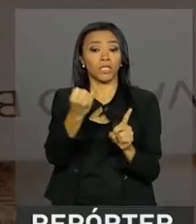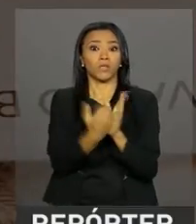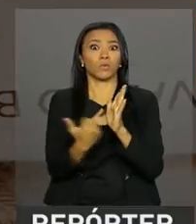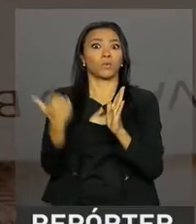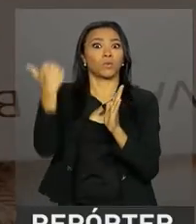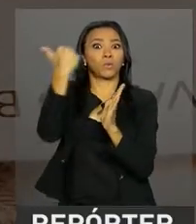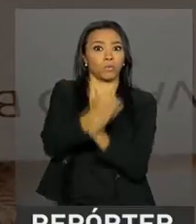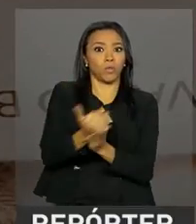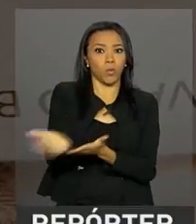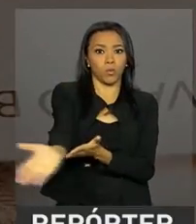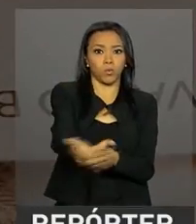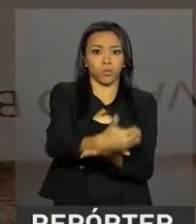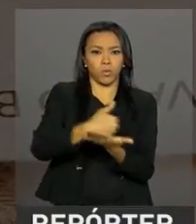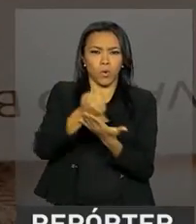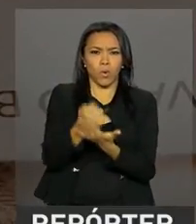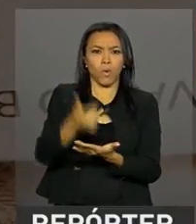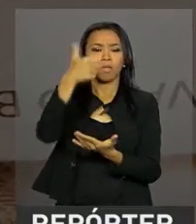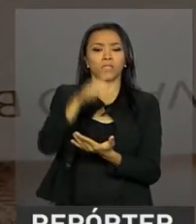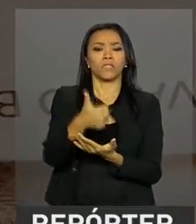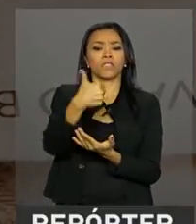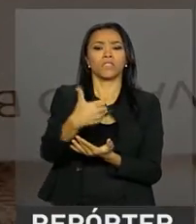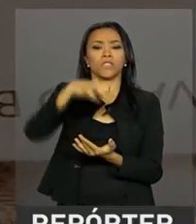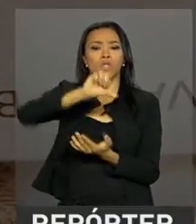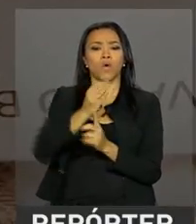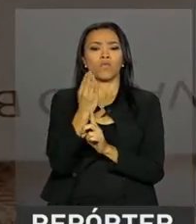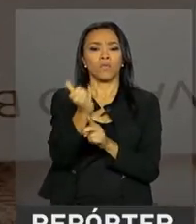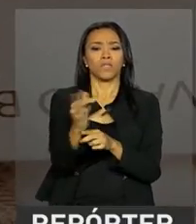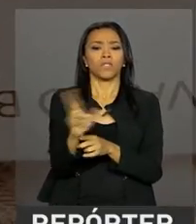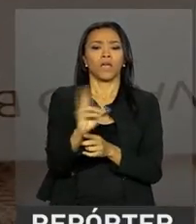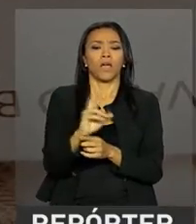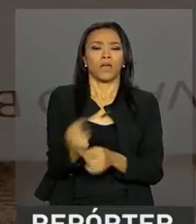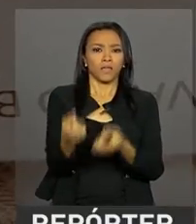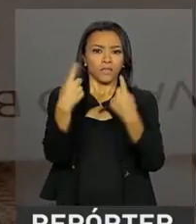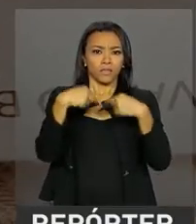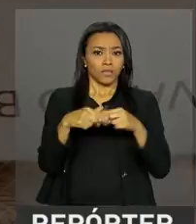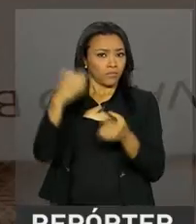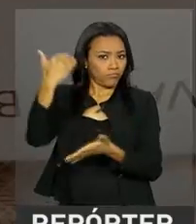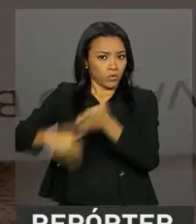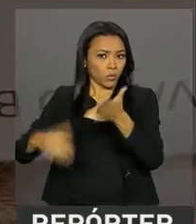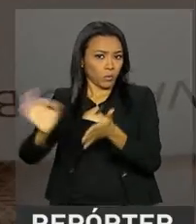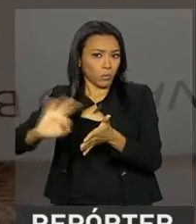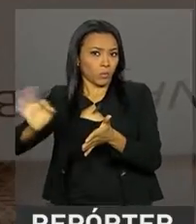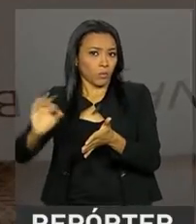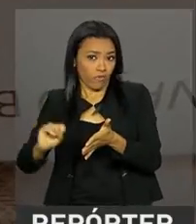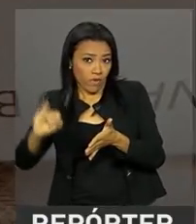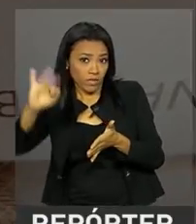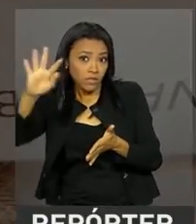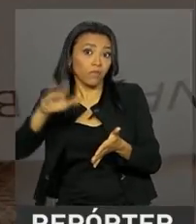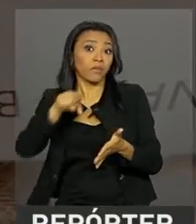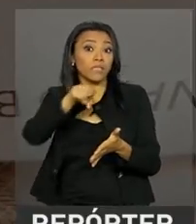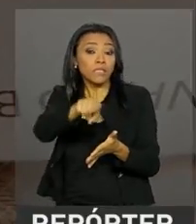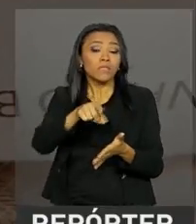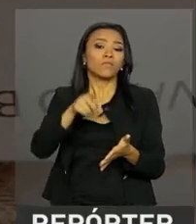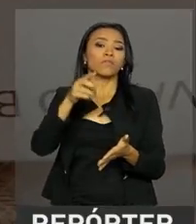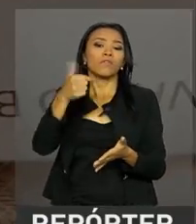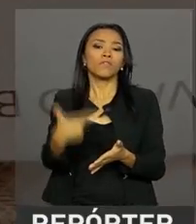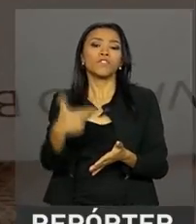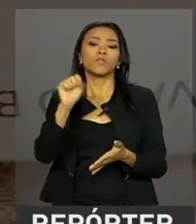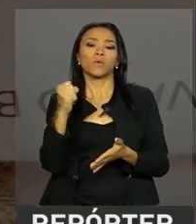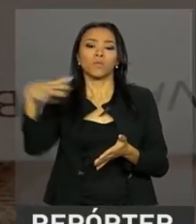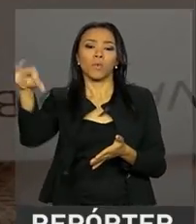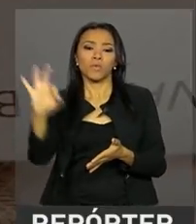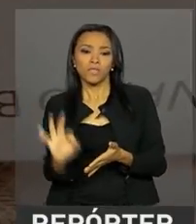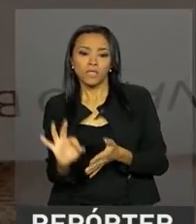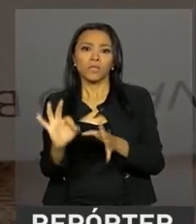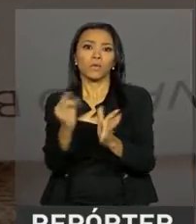despesas em quase 19 bilhões de reais sem descontar a inflação o resultado foi cerca de 20 8%